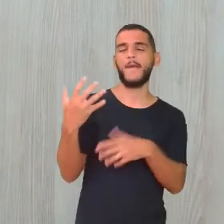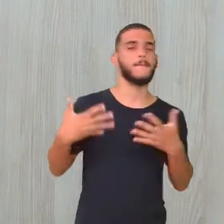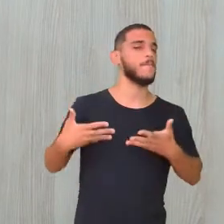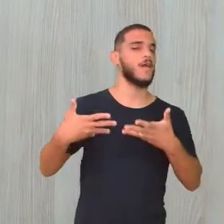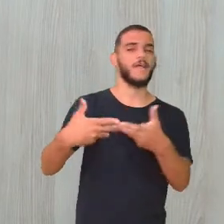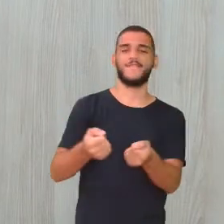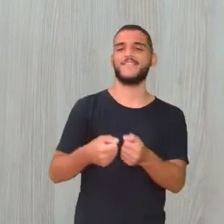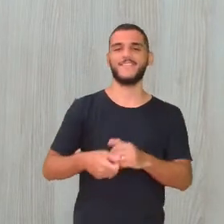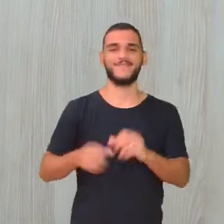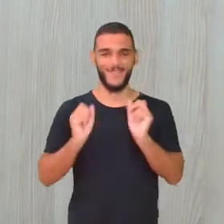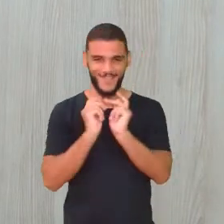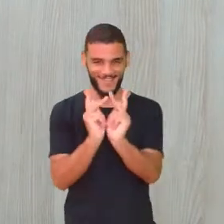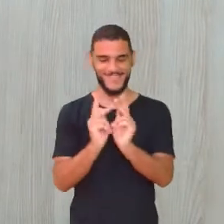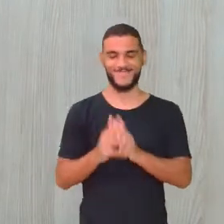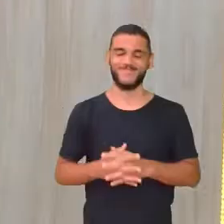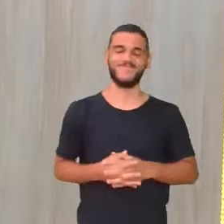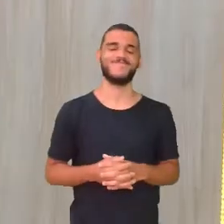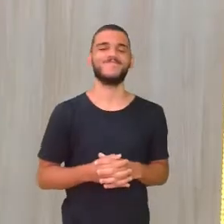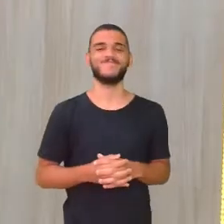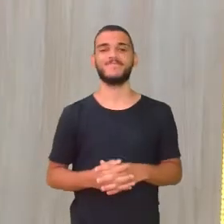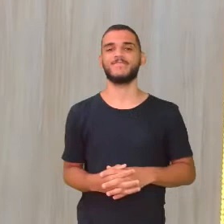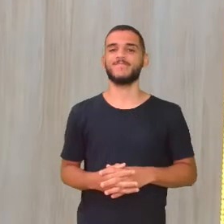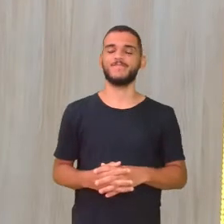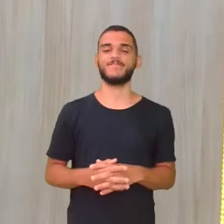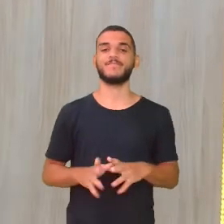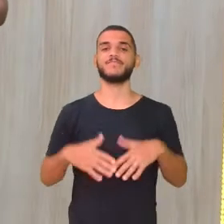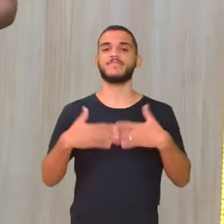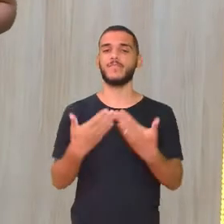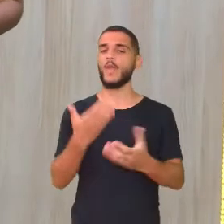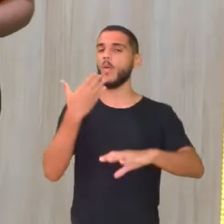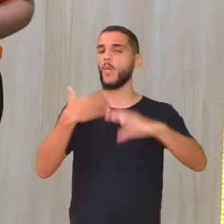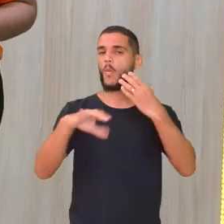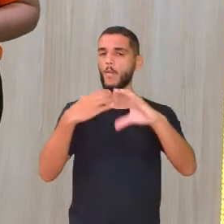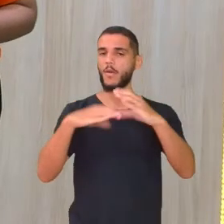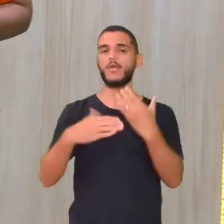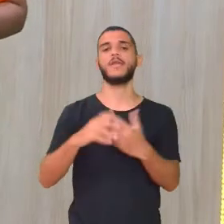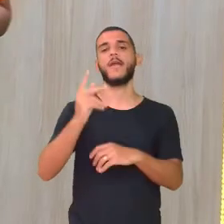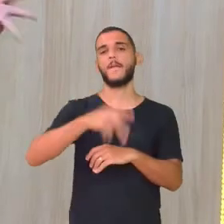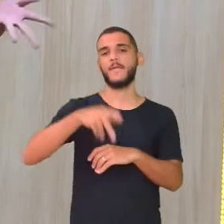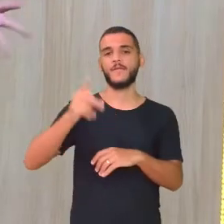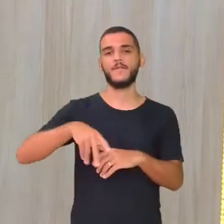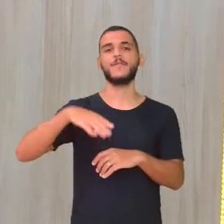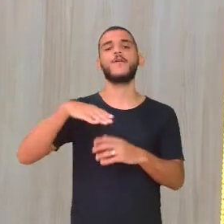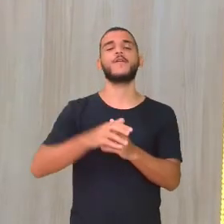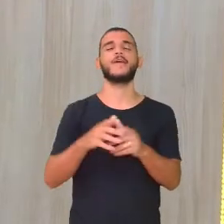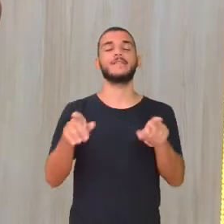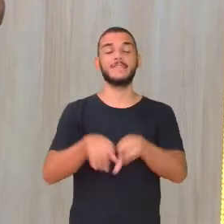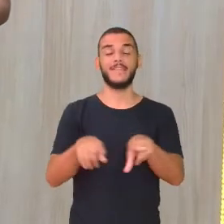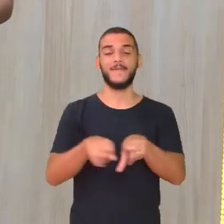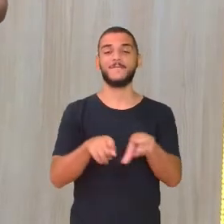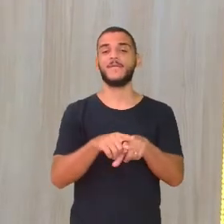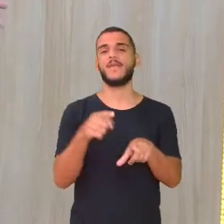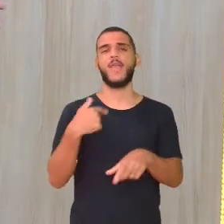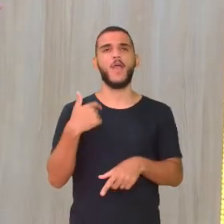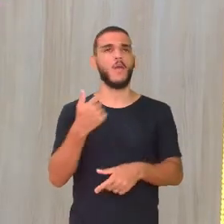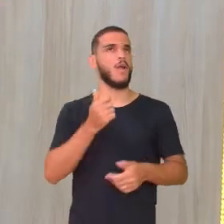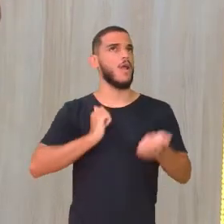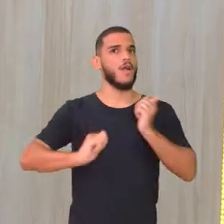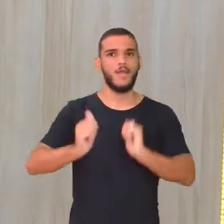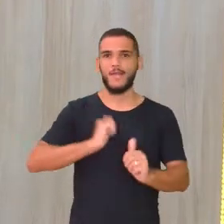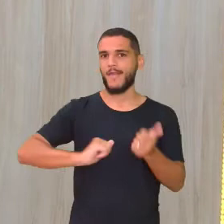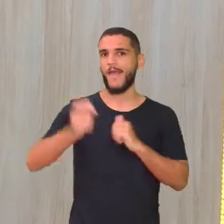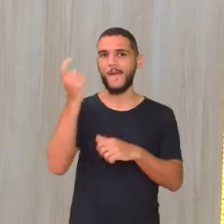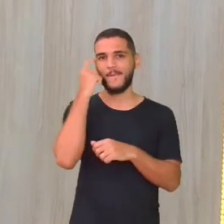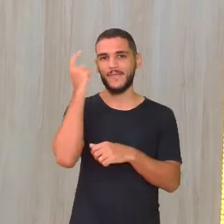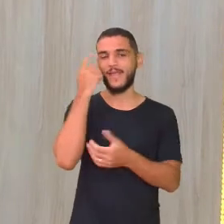maravilhosa. Já volto. É isso, minha gente. Se comuniquem aí com a professora Camila. Estou muito ansiosa para saber o que é que vocês estão pensando sobre a aula,